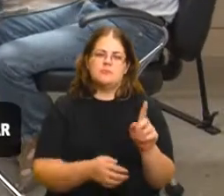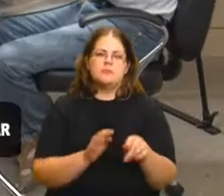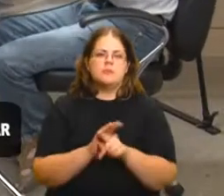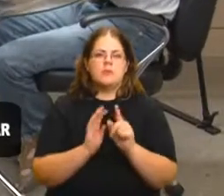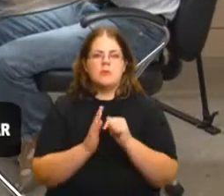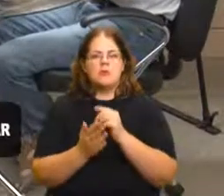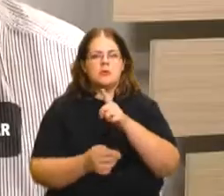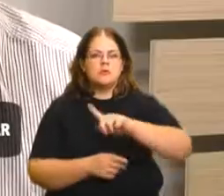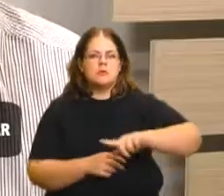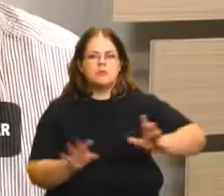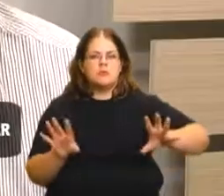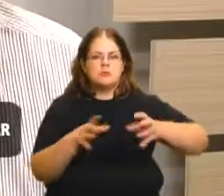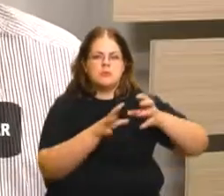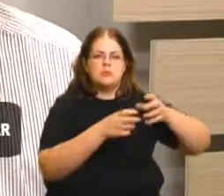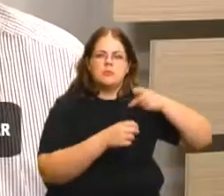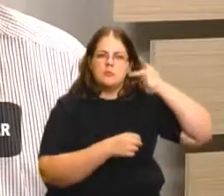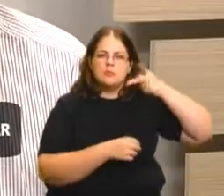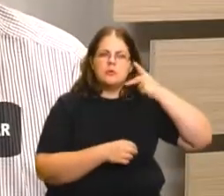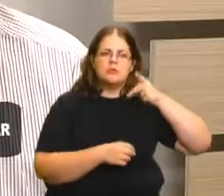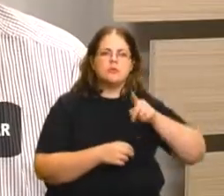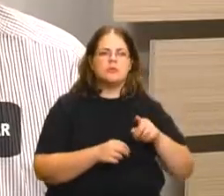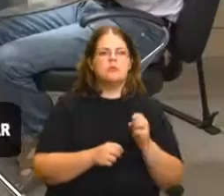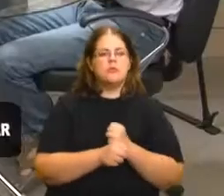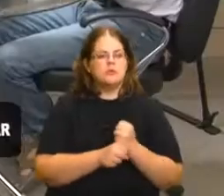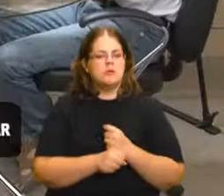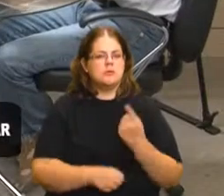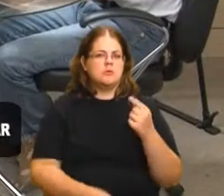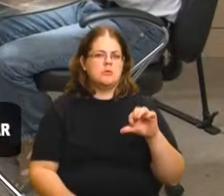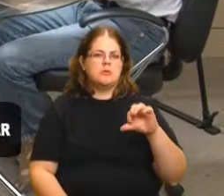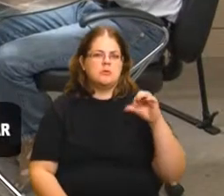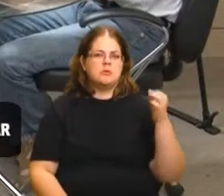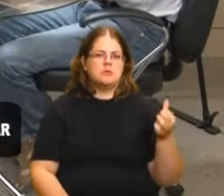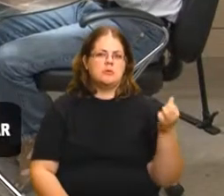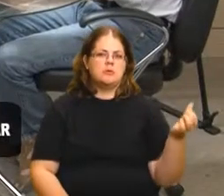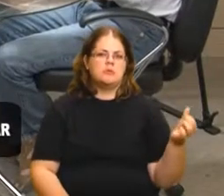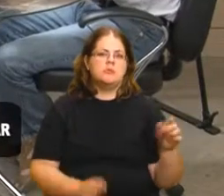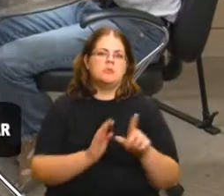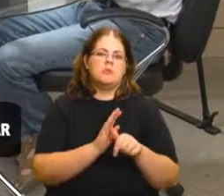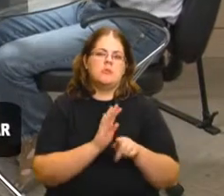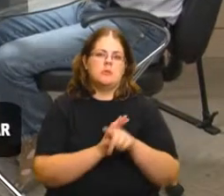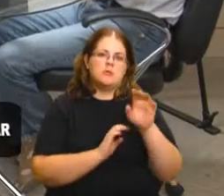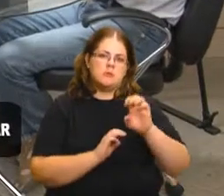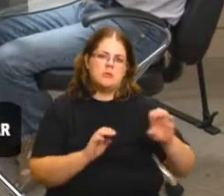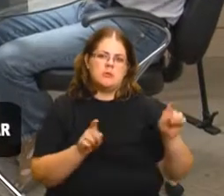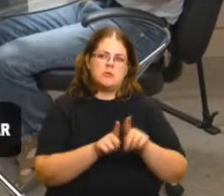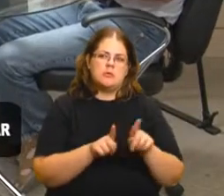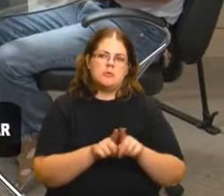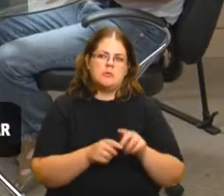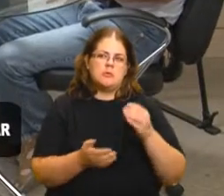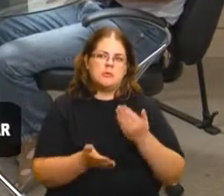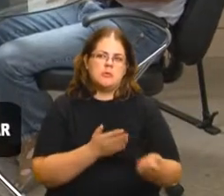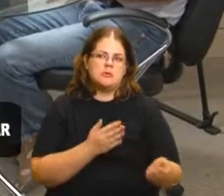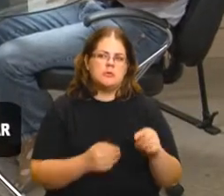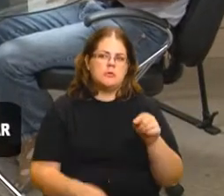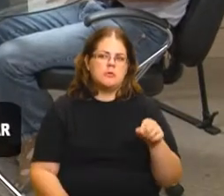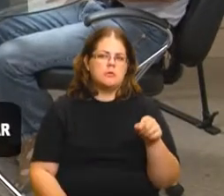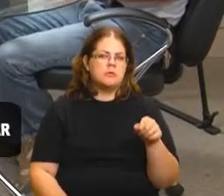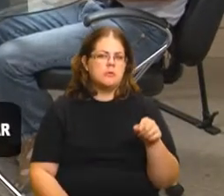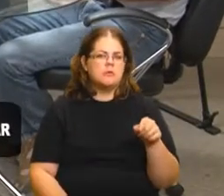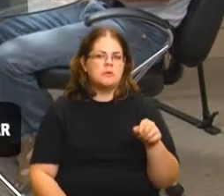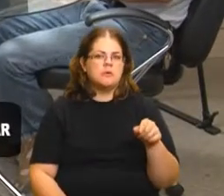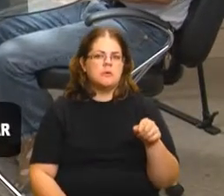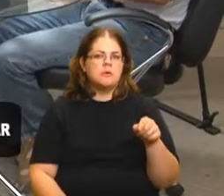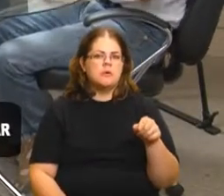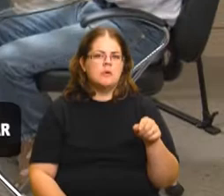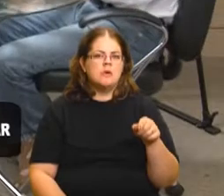período continuavam os partidos de antes do golpe. Continuavam os Até 66. Sim. Mas com os da esquerda caçados. Com os da esquerda caçados.